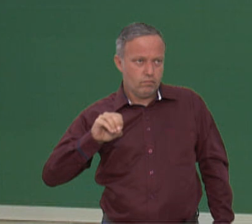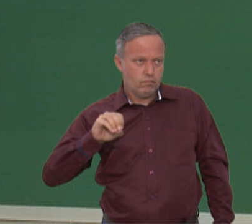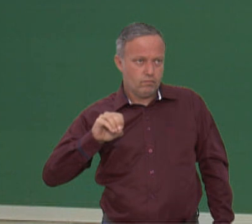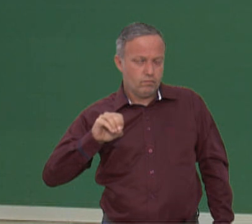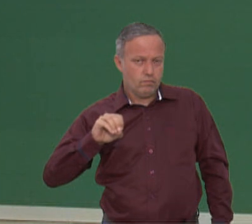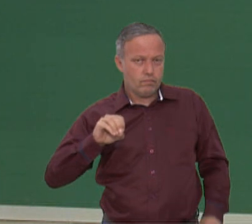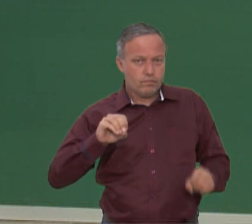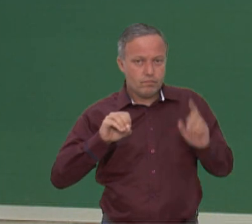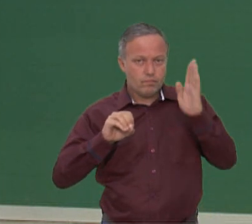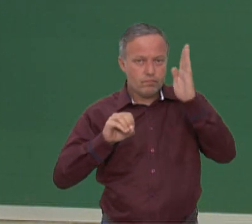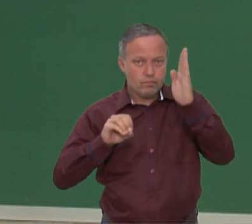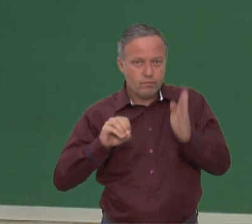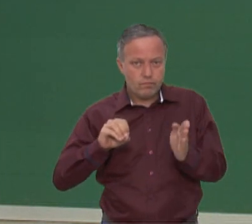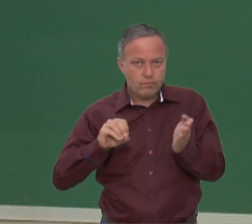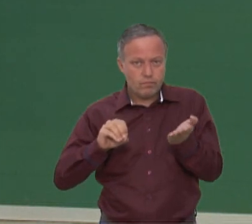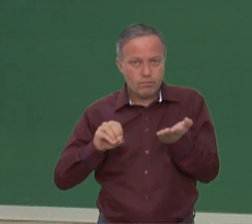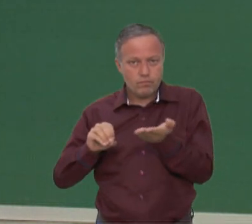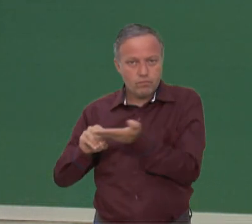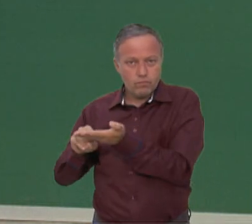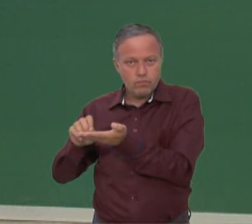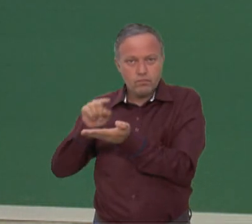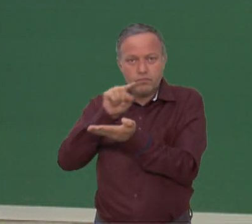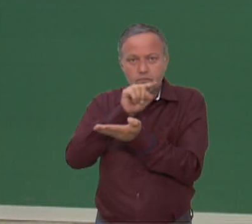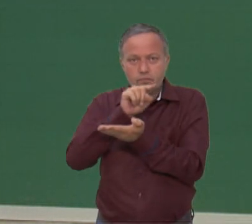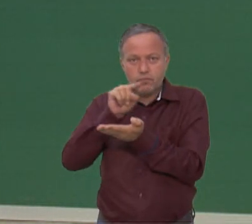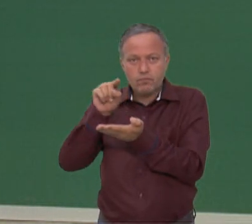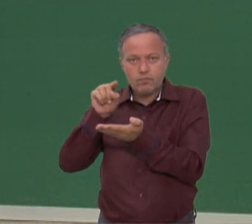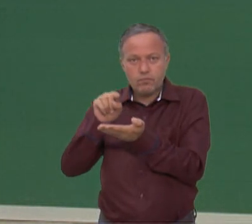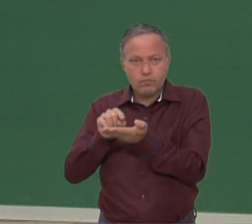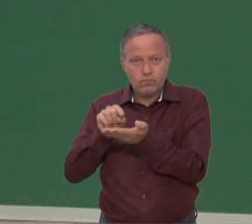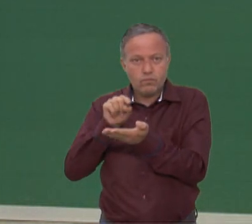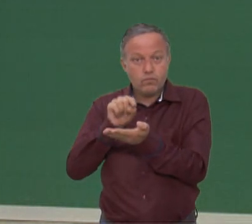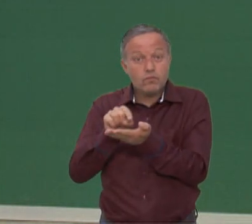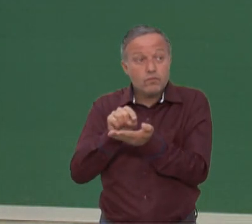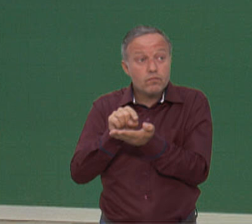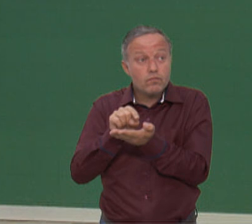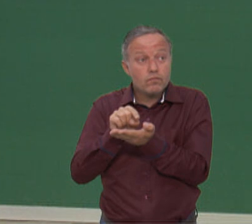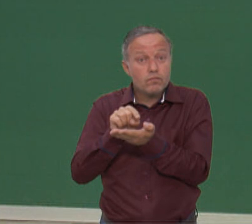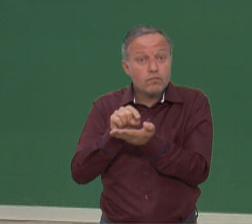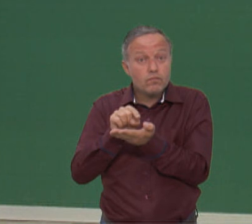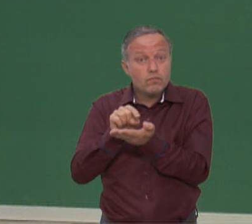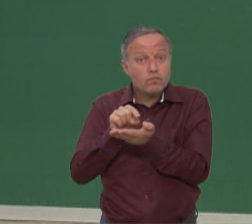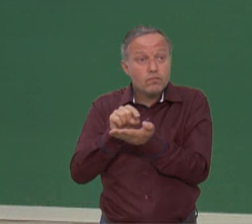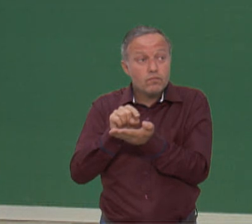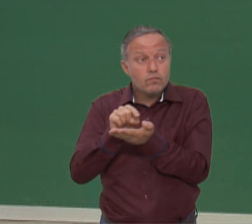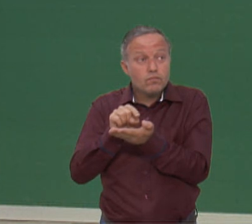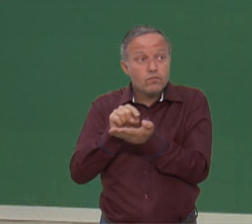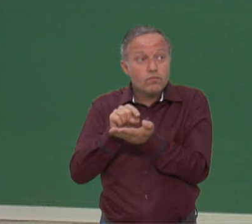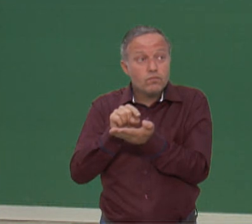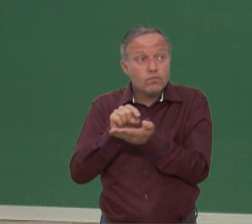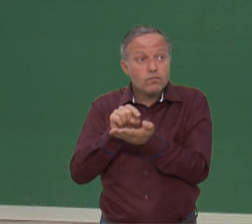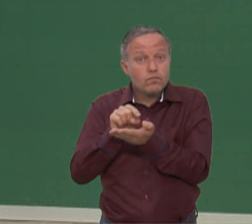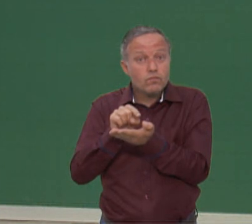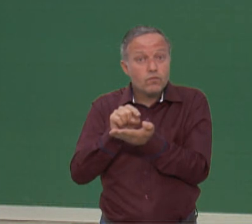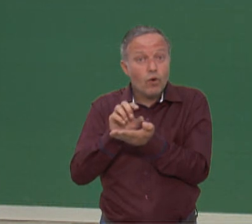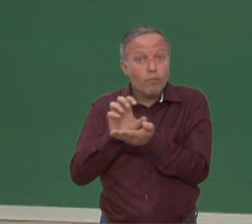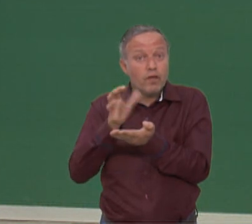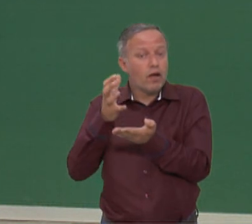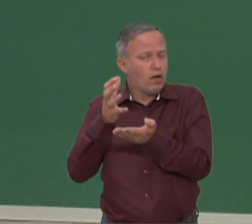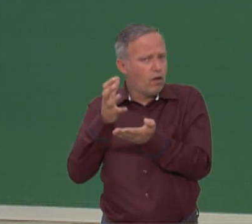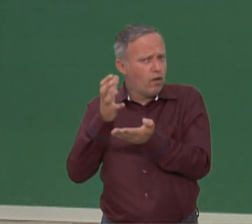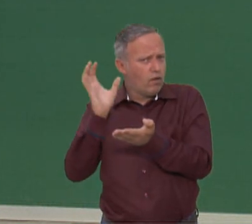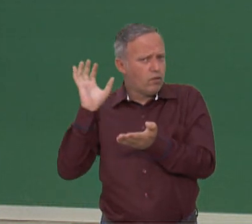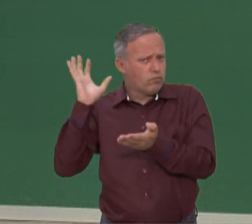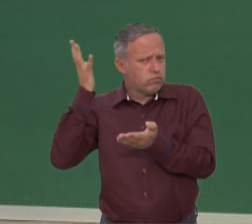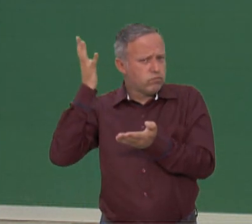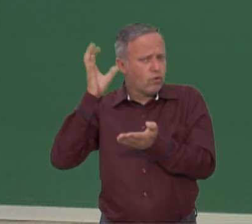tendo essa inclinação no gráfico, isso está representando ali uma condição de um ambiente puro, ou